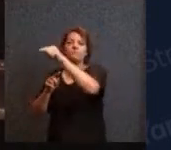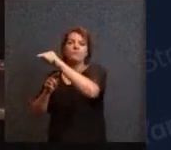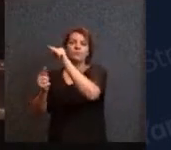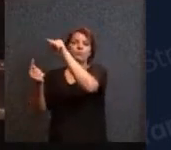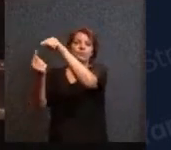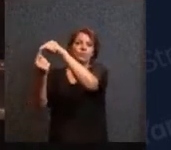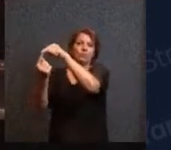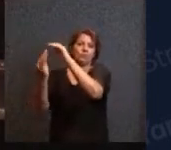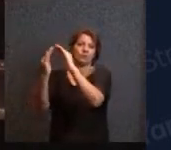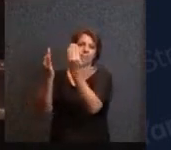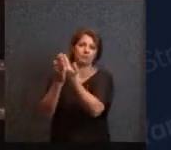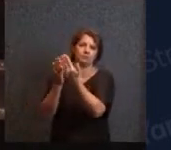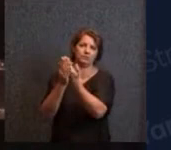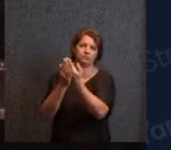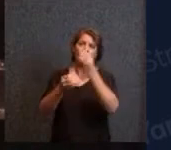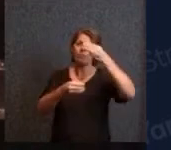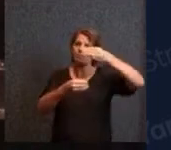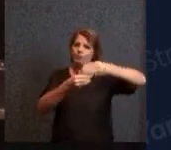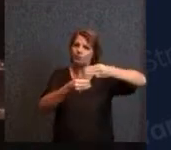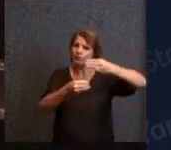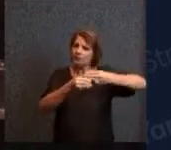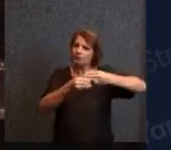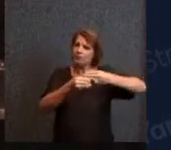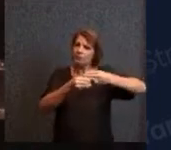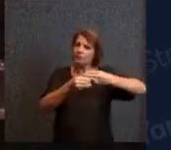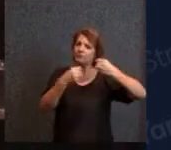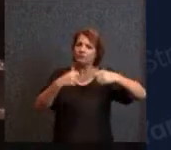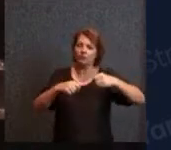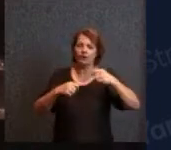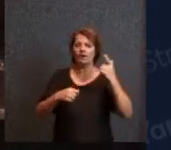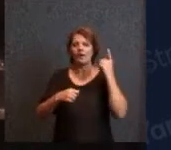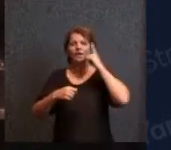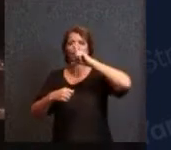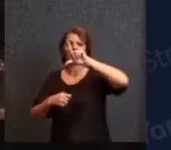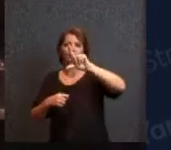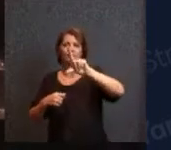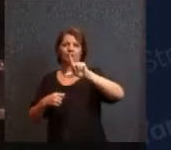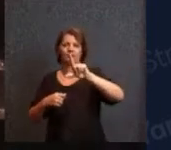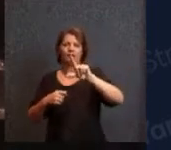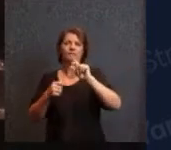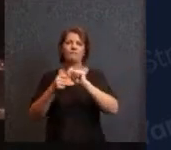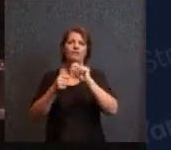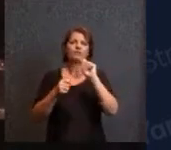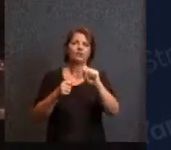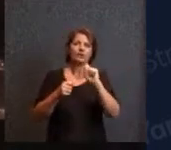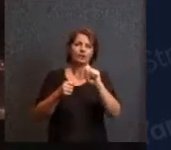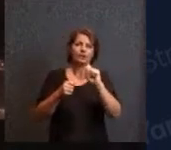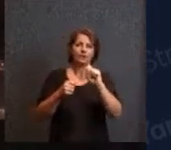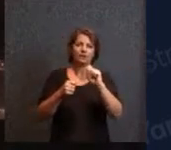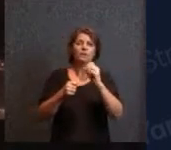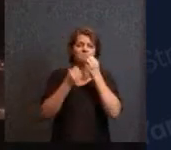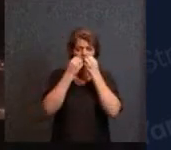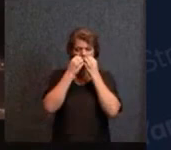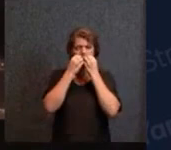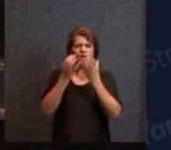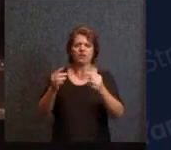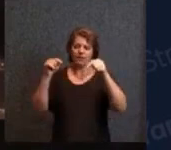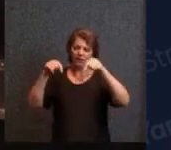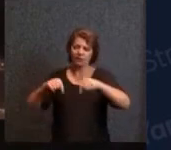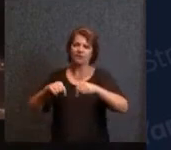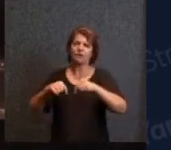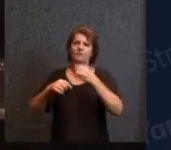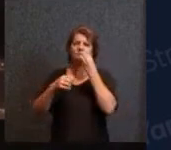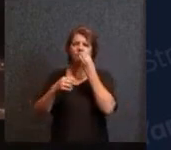os municípios, as redes municipais que têm bons resultados, fazem e fazem muito bem. Olhar